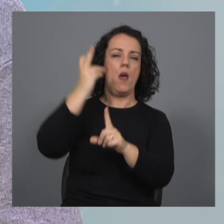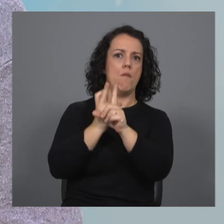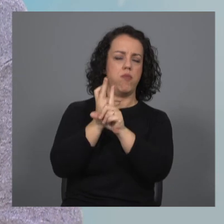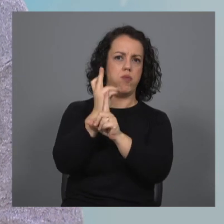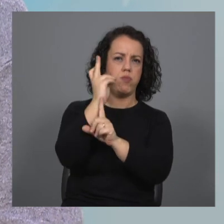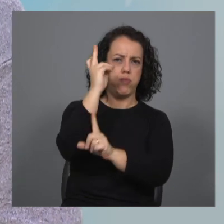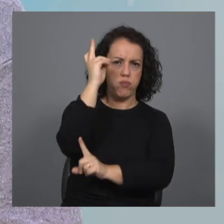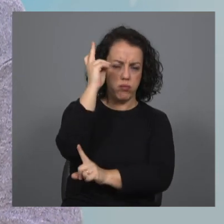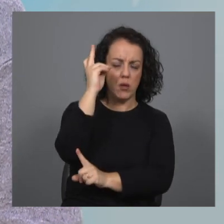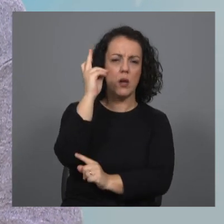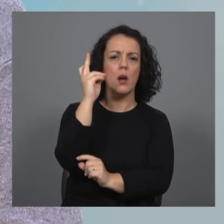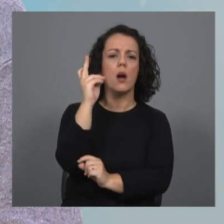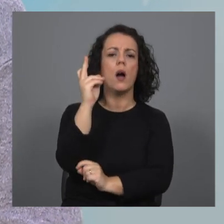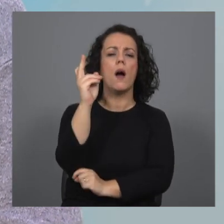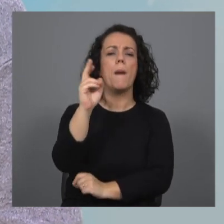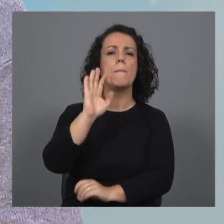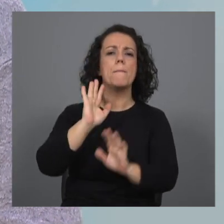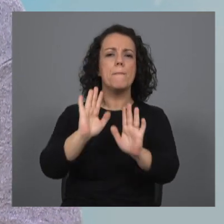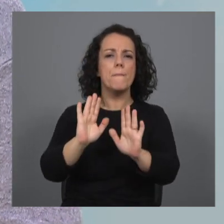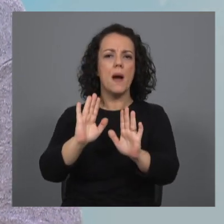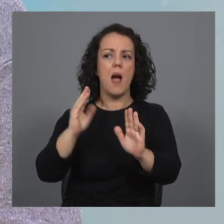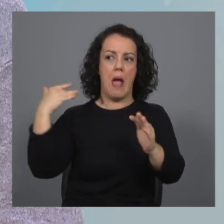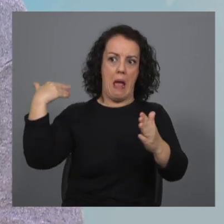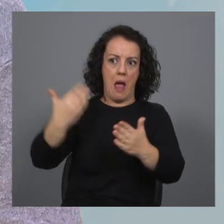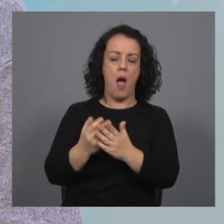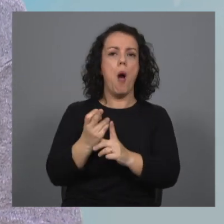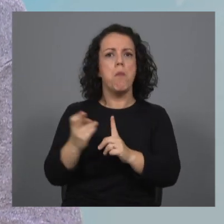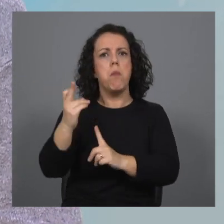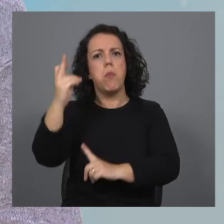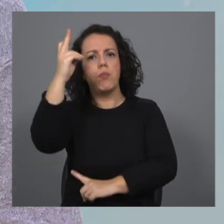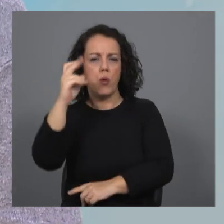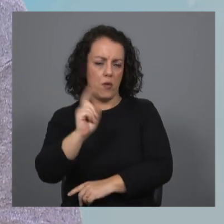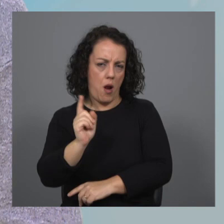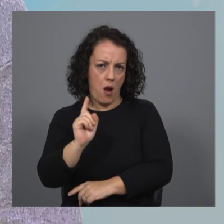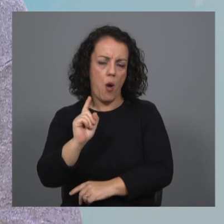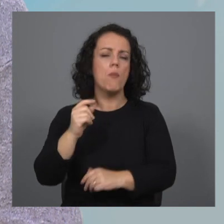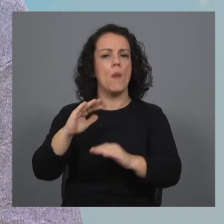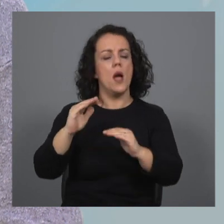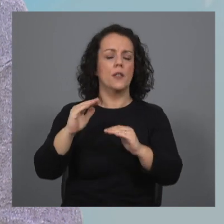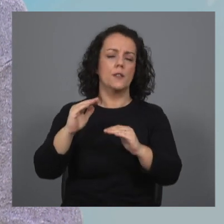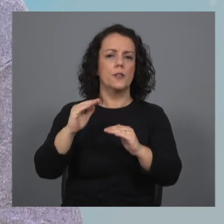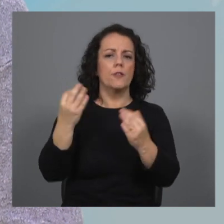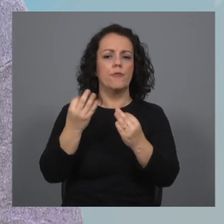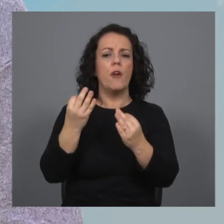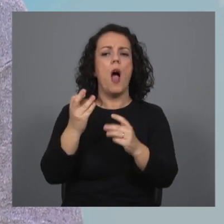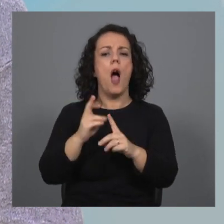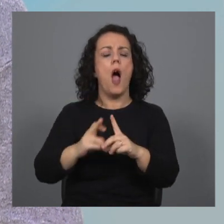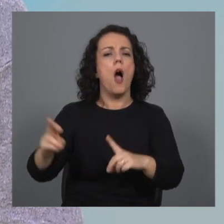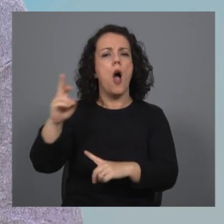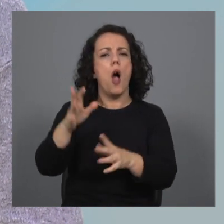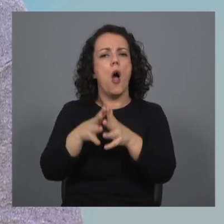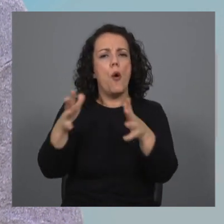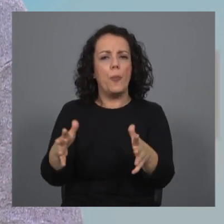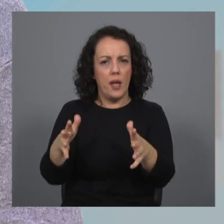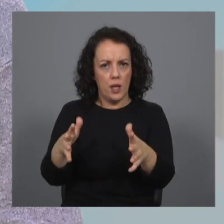e não têm aumentado desde lá até agora. Mas o que tem aumentado sim é